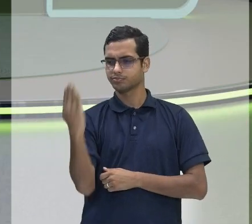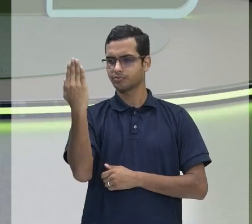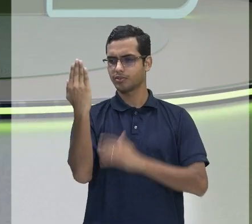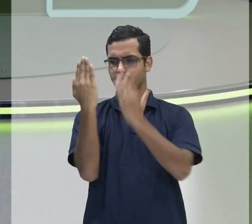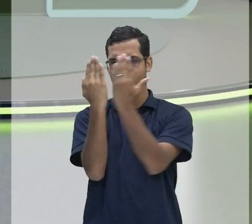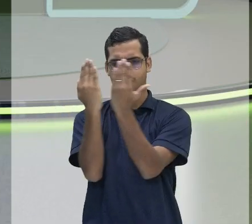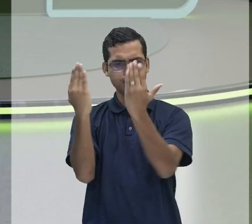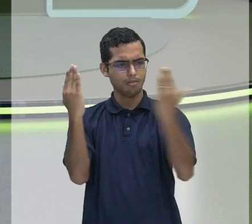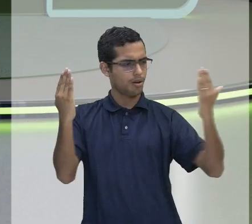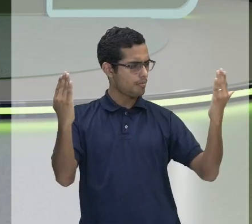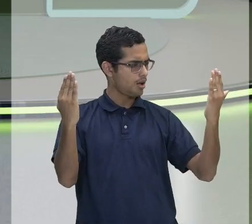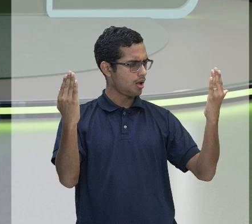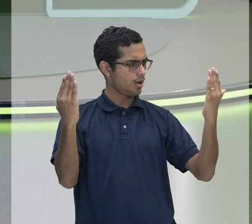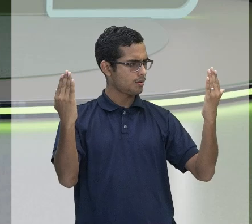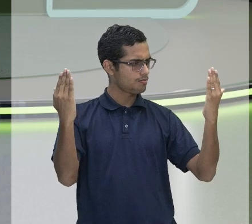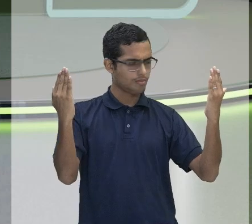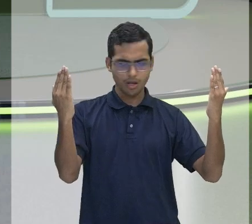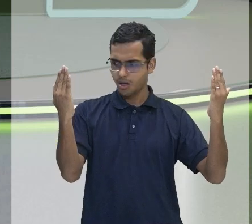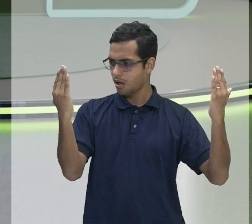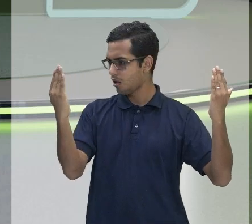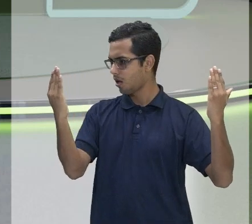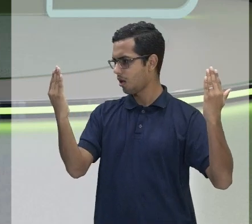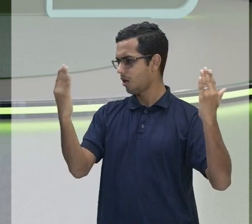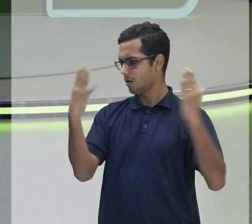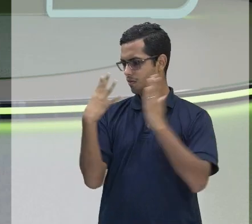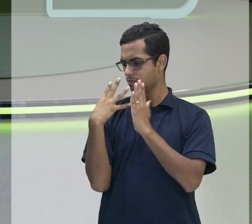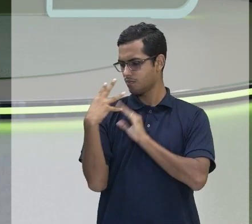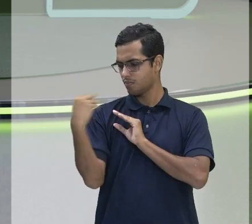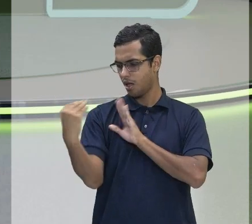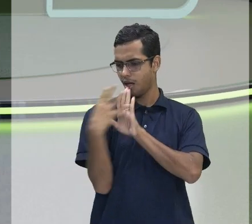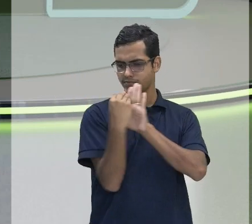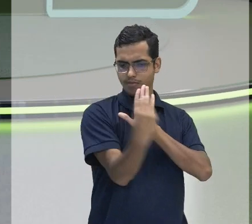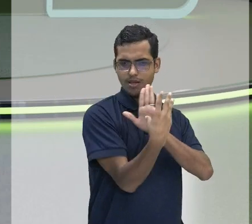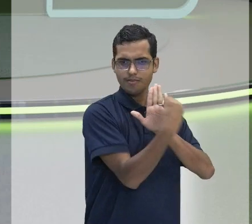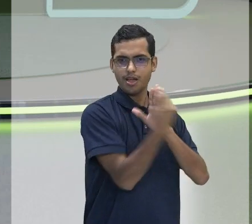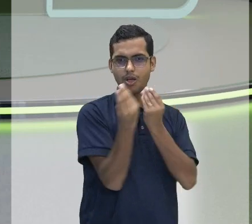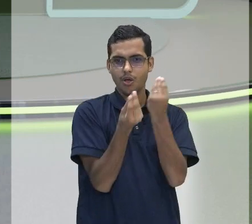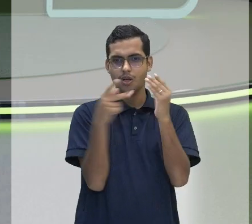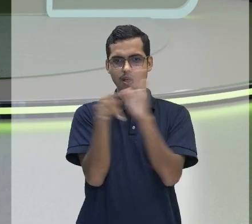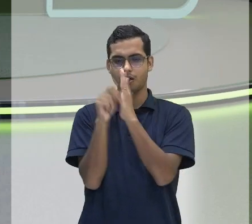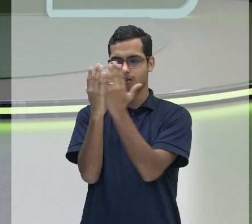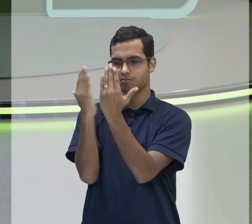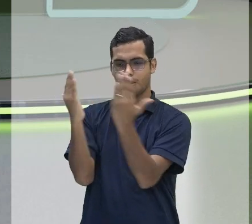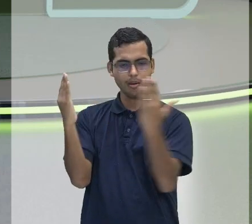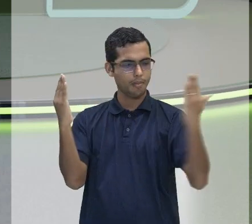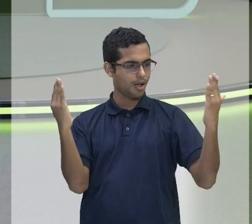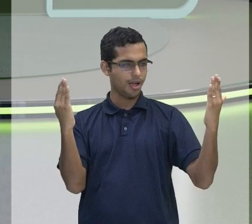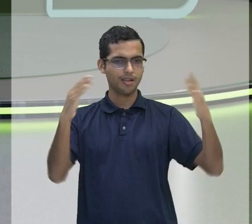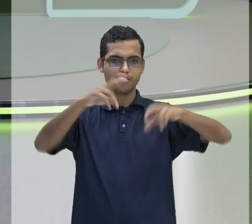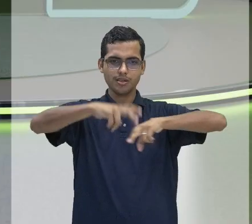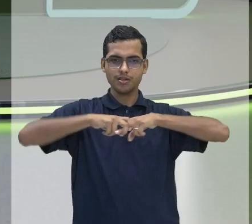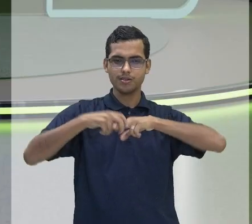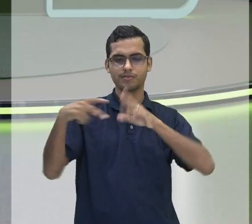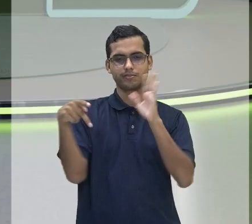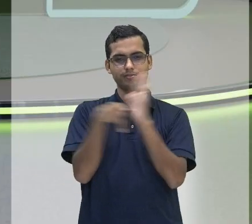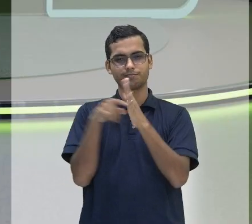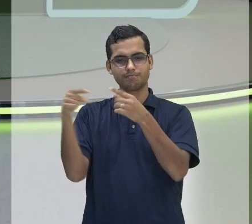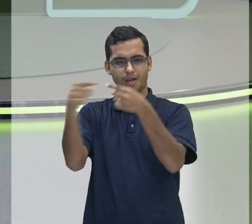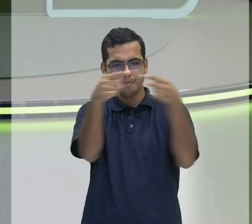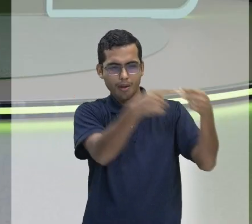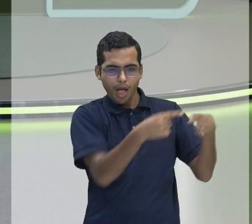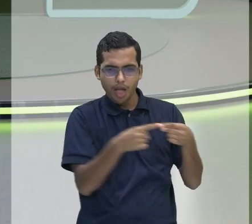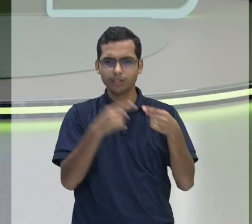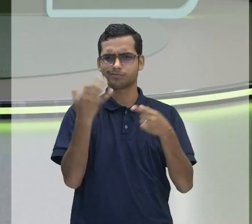espelhos planos e várias imagens da mesma pessoa sendo formadas por causa da associação